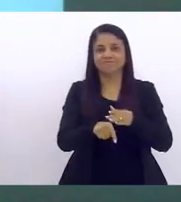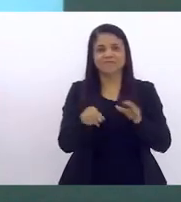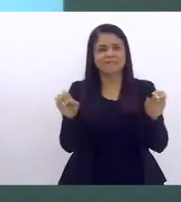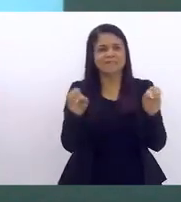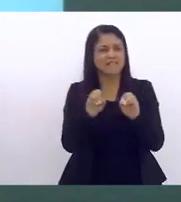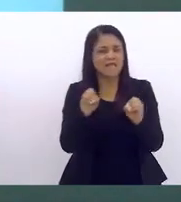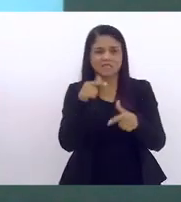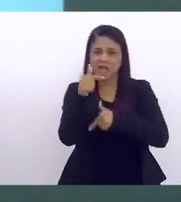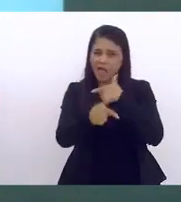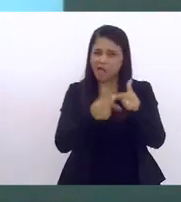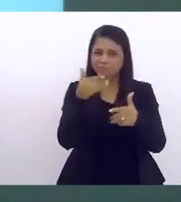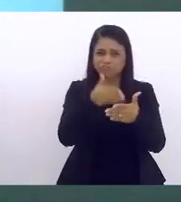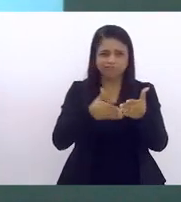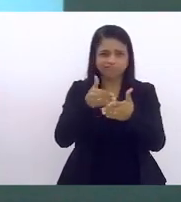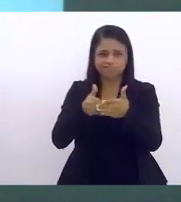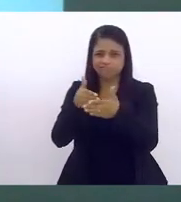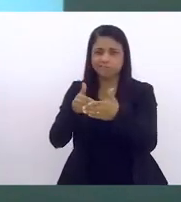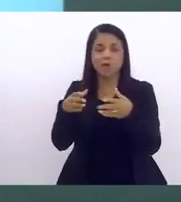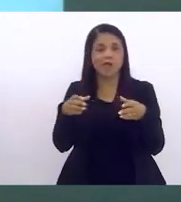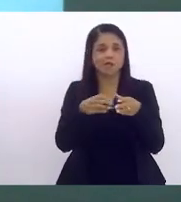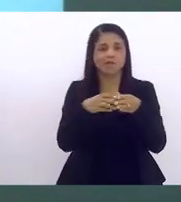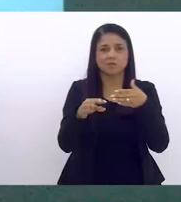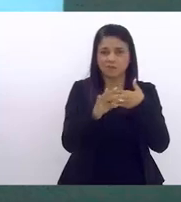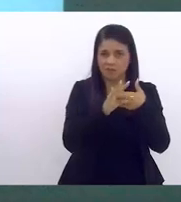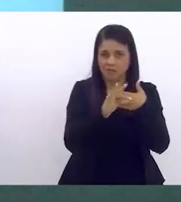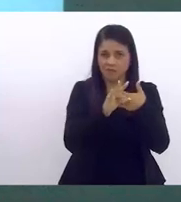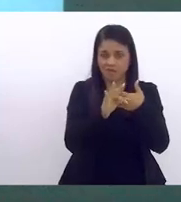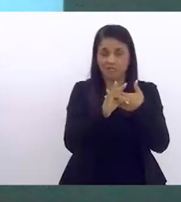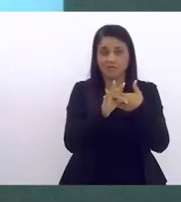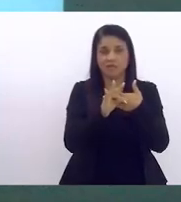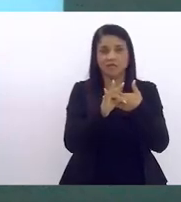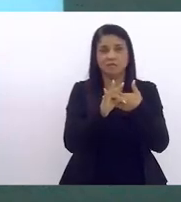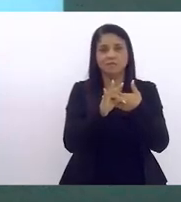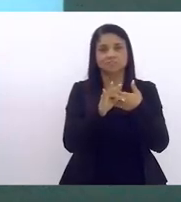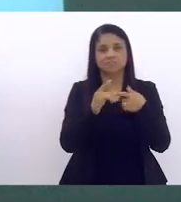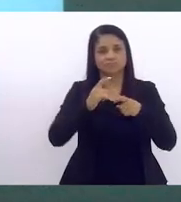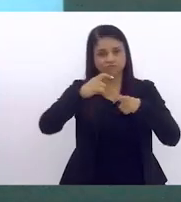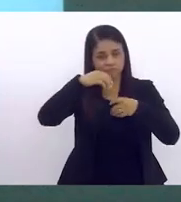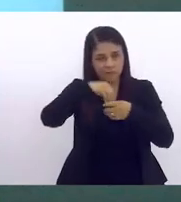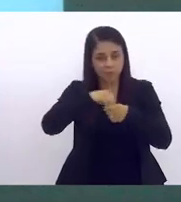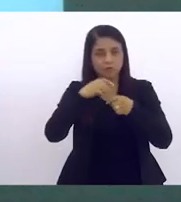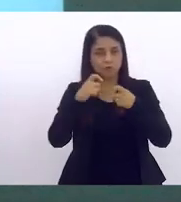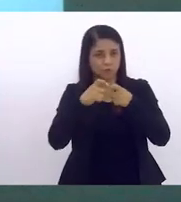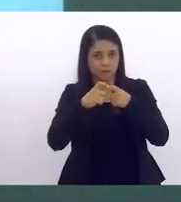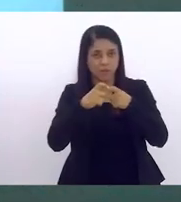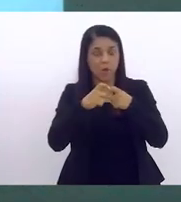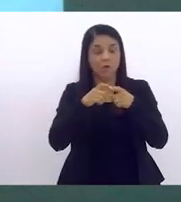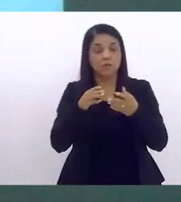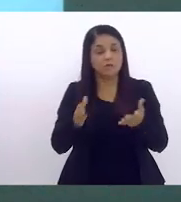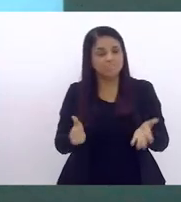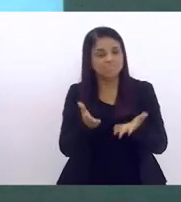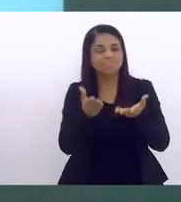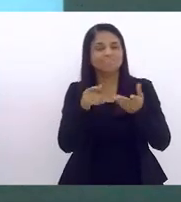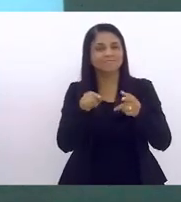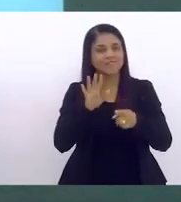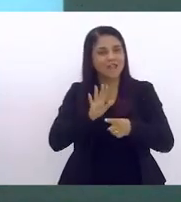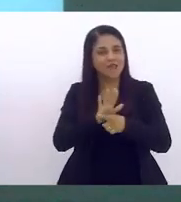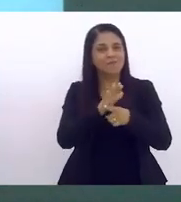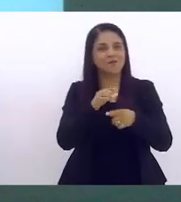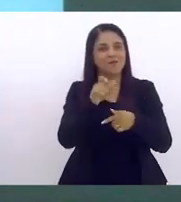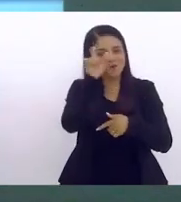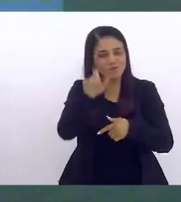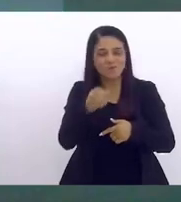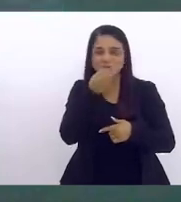atrapalha a equipe técnica e que promove o bom-estar e o bem-estar da mulher, que é o centro